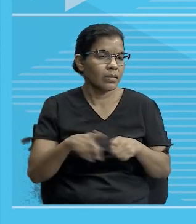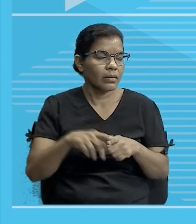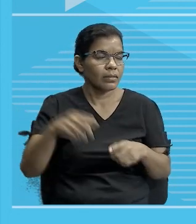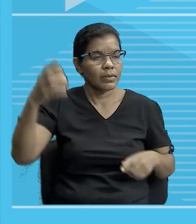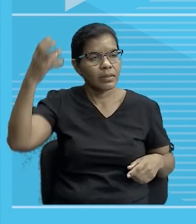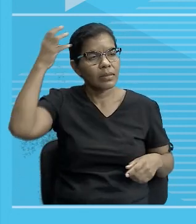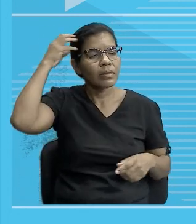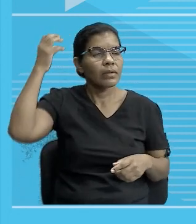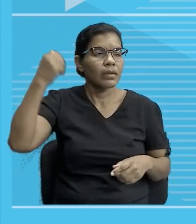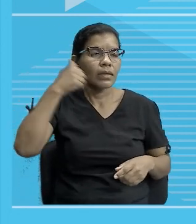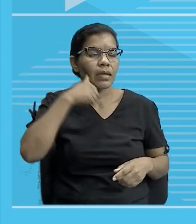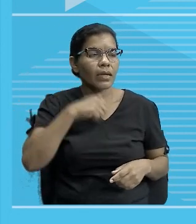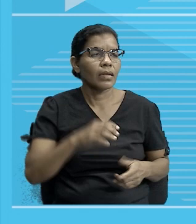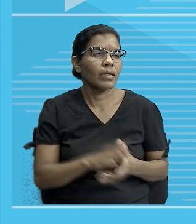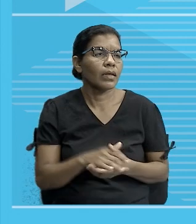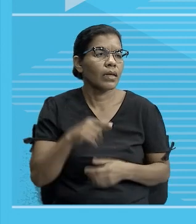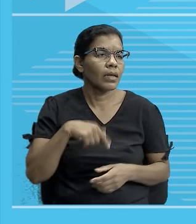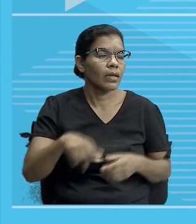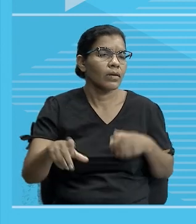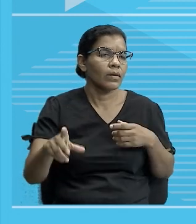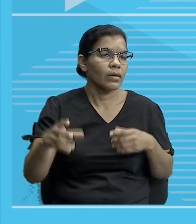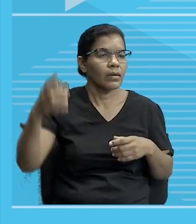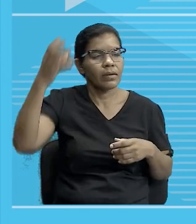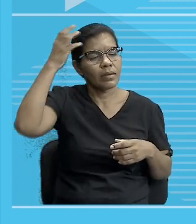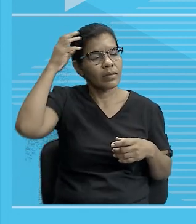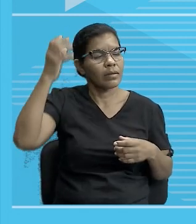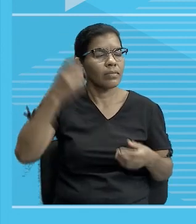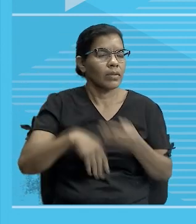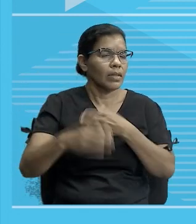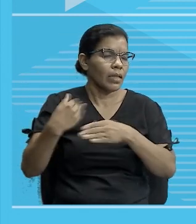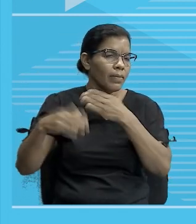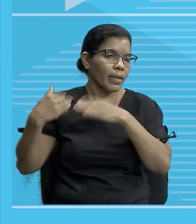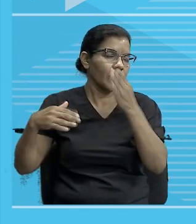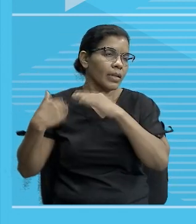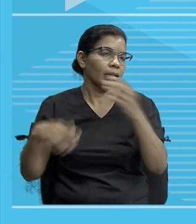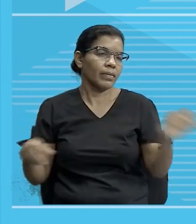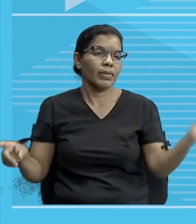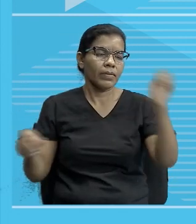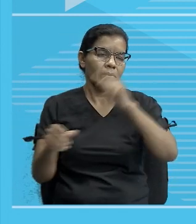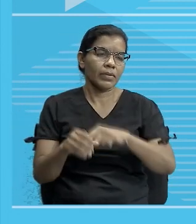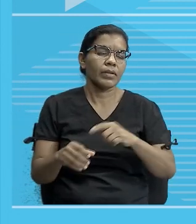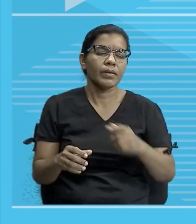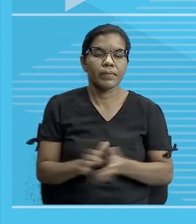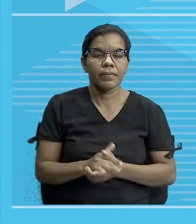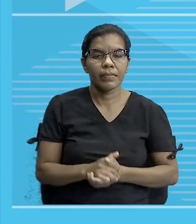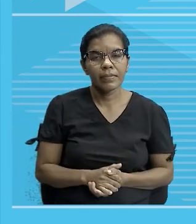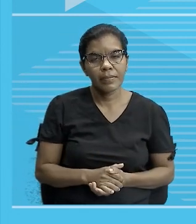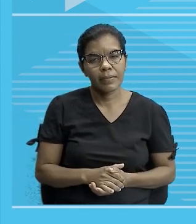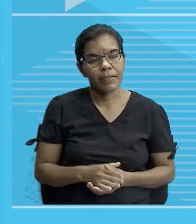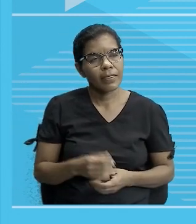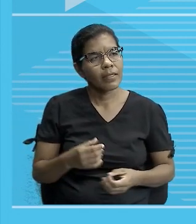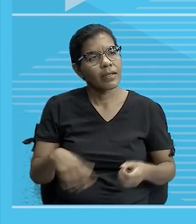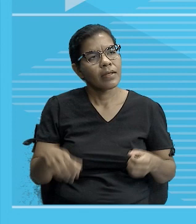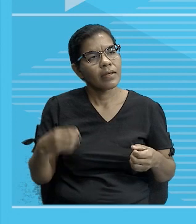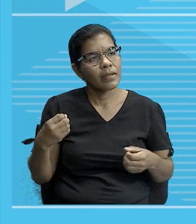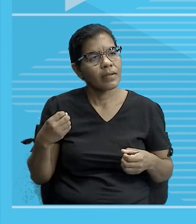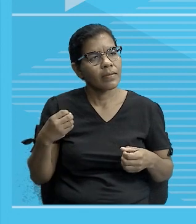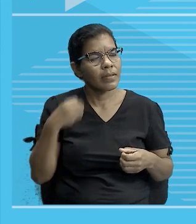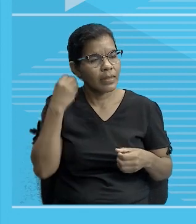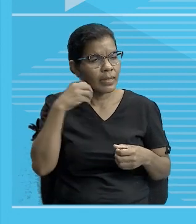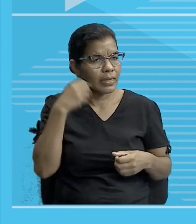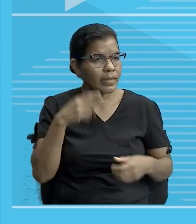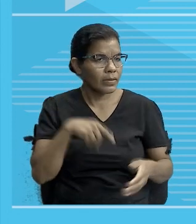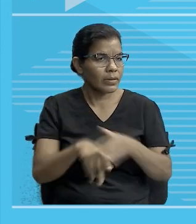galerinha tá bem dizendo: é o rei! Vamos botar ele para trás! Vamos botar ele para voltar! Ih, ele tava tentando sair da